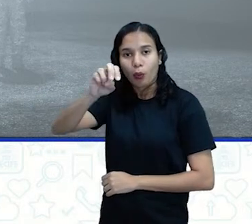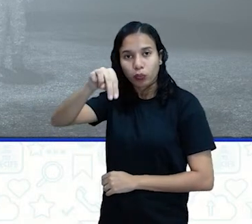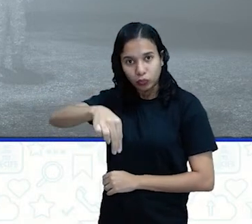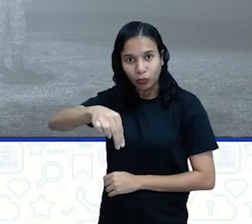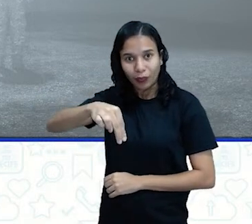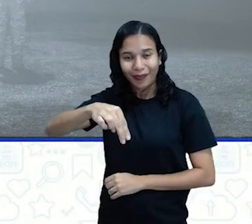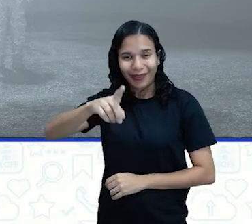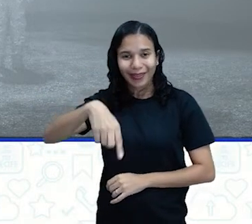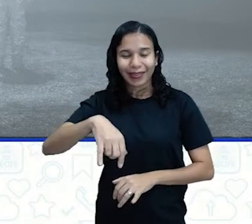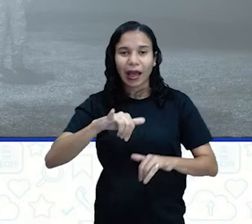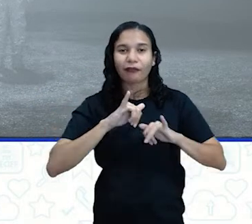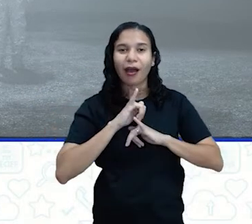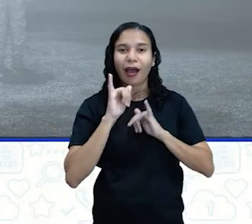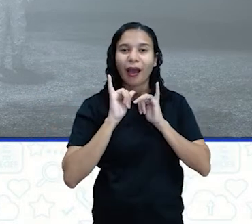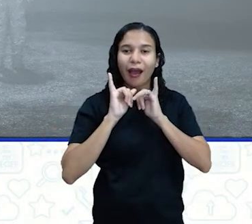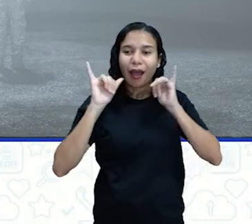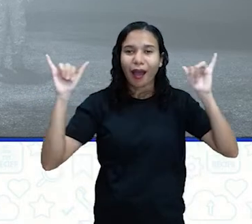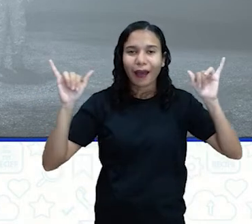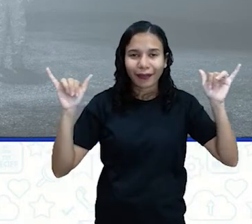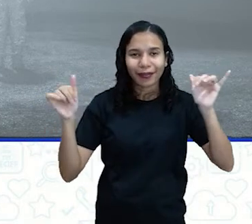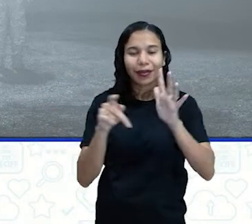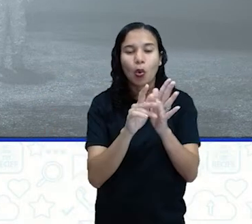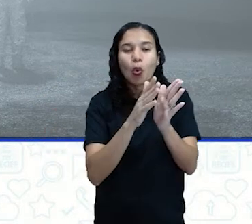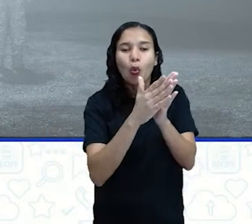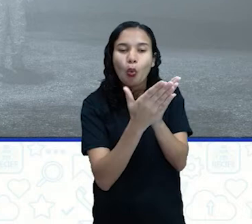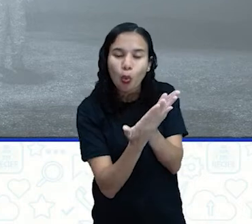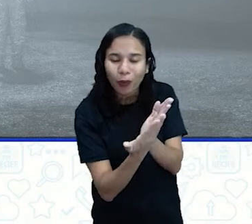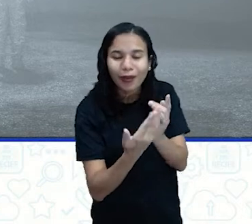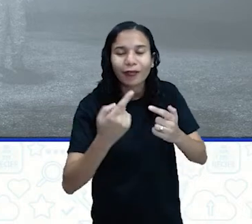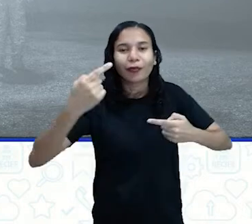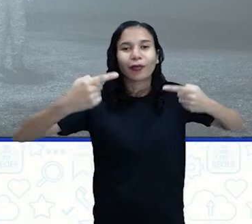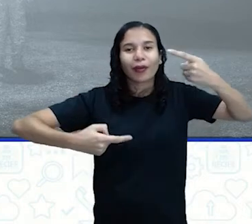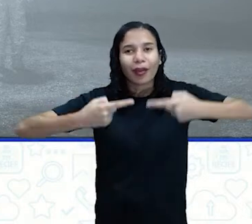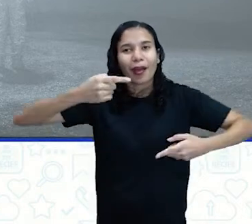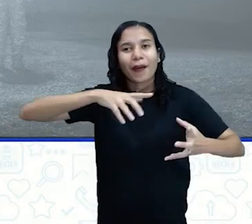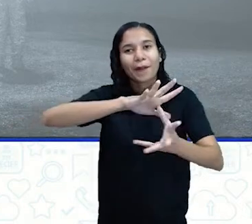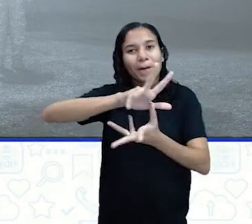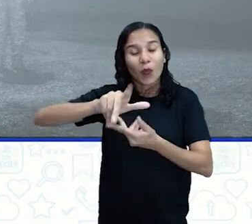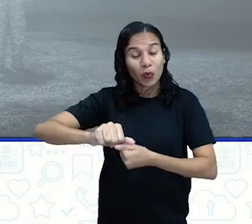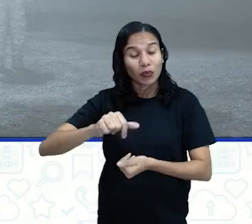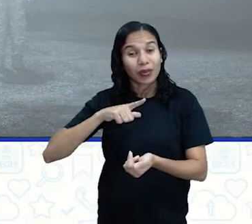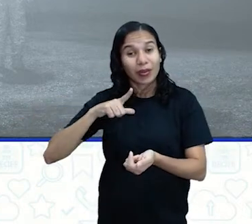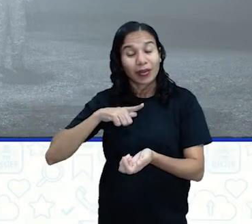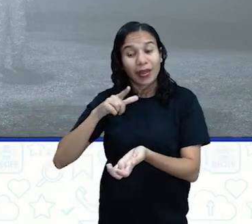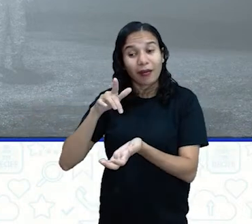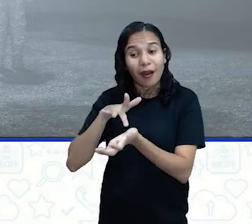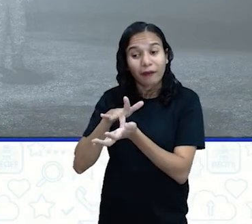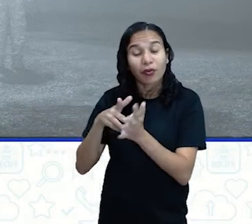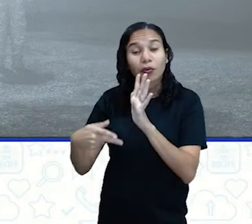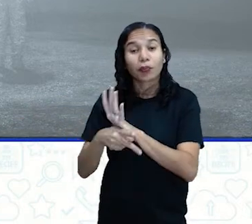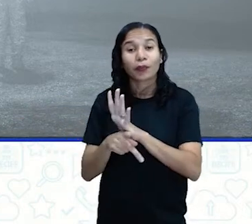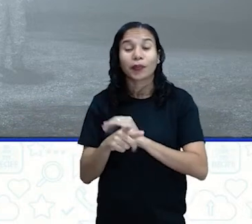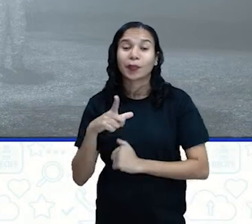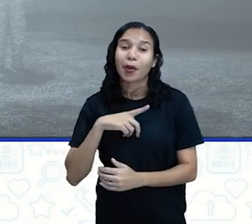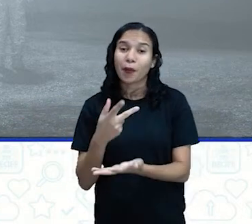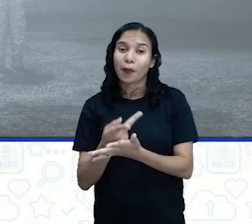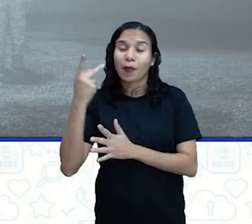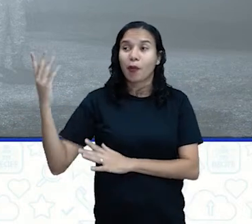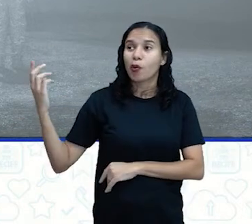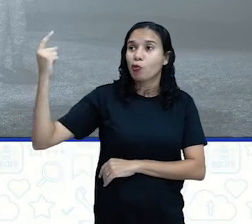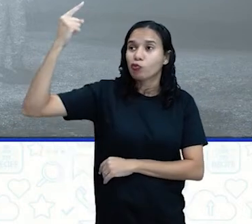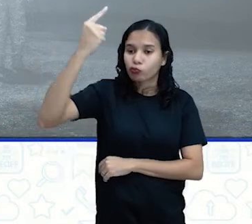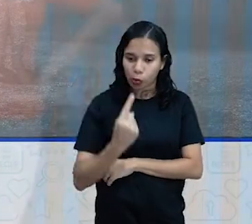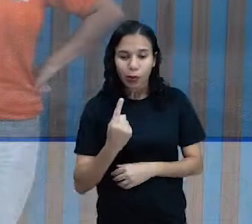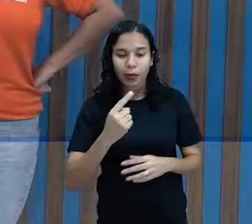Mundos, de H.G. Wells, no qual uma invasão marciana acontece. Ou seja,